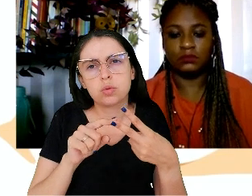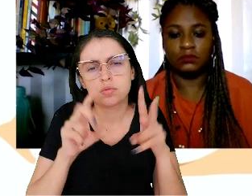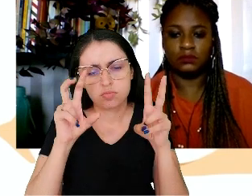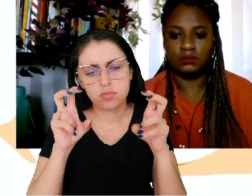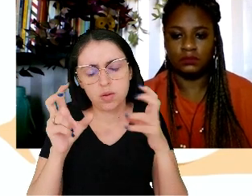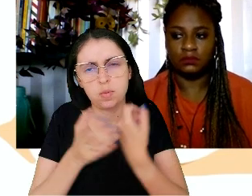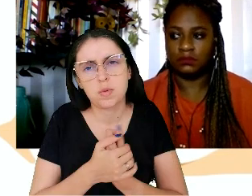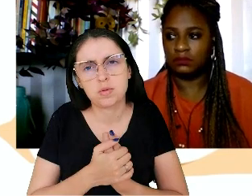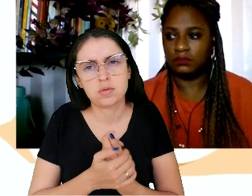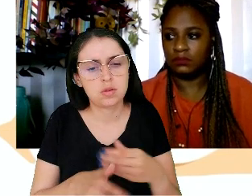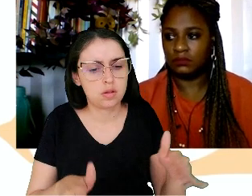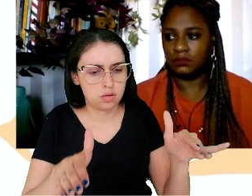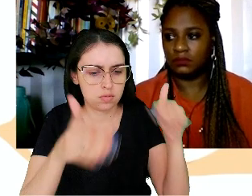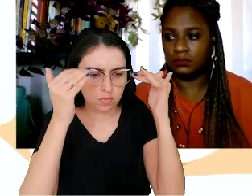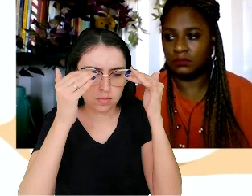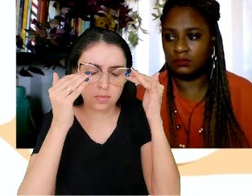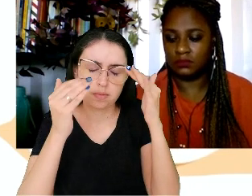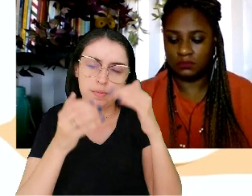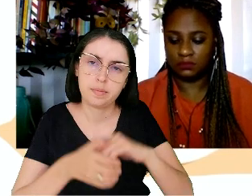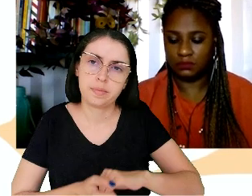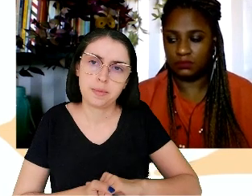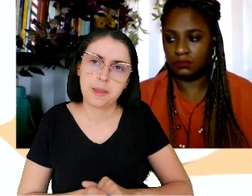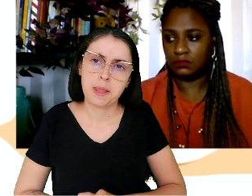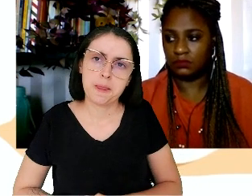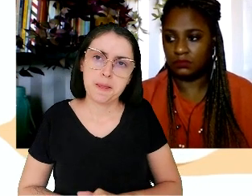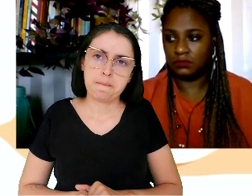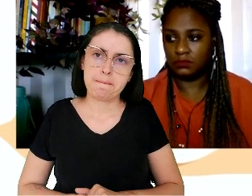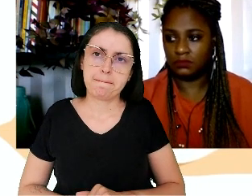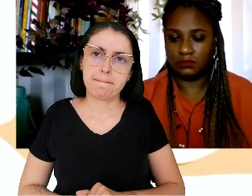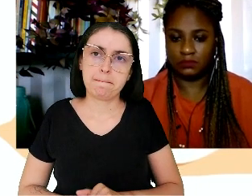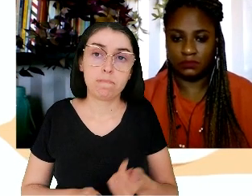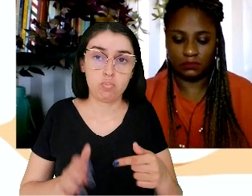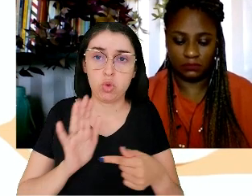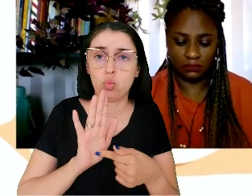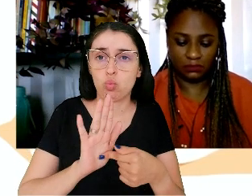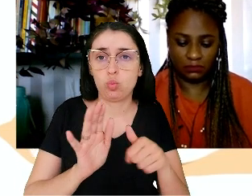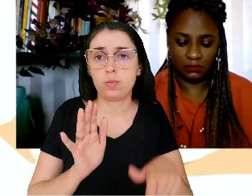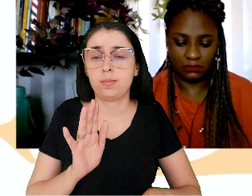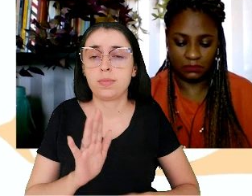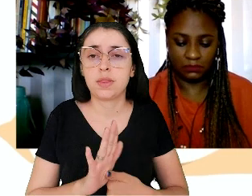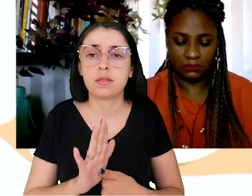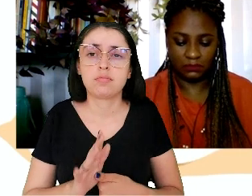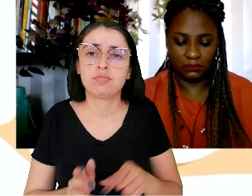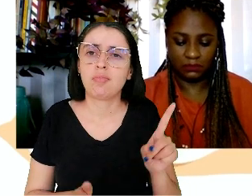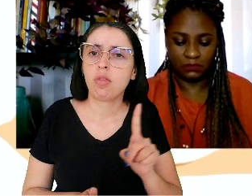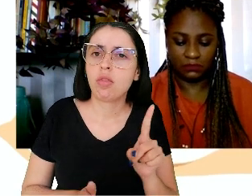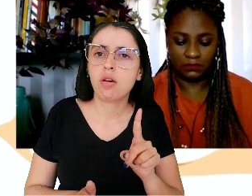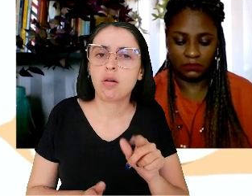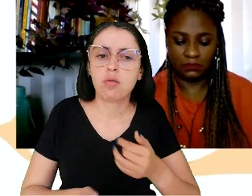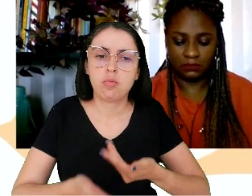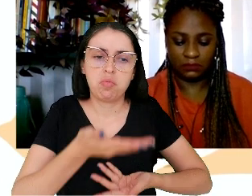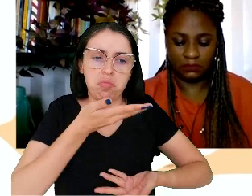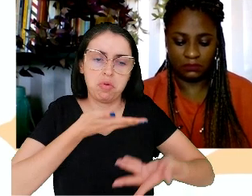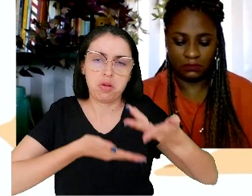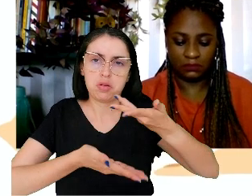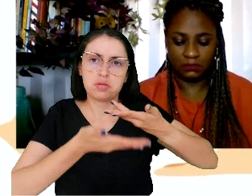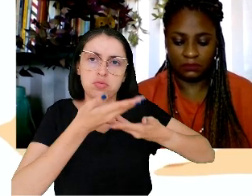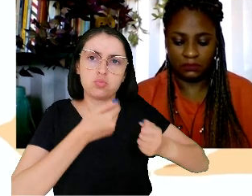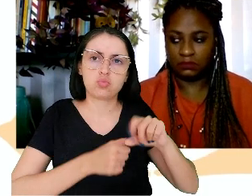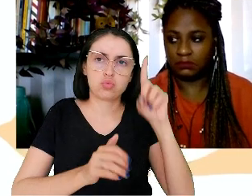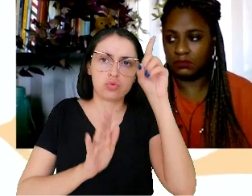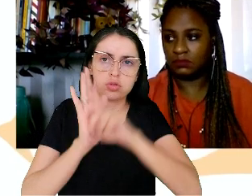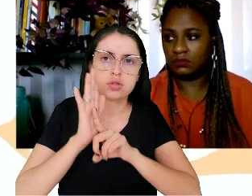itens da resolução que me chamaram ainda mais atenção. Que um deles era não deve haver retrocesso